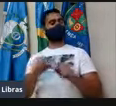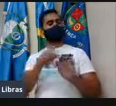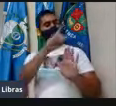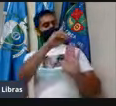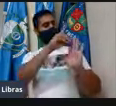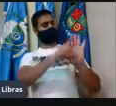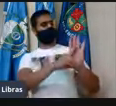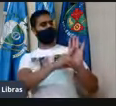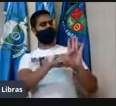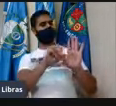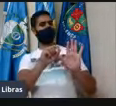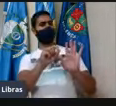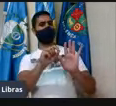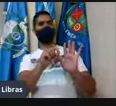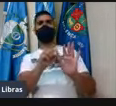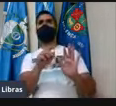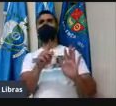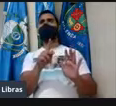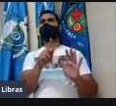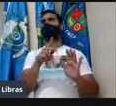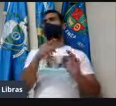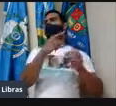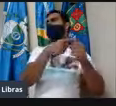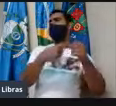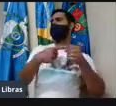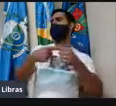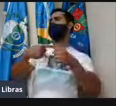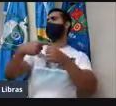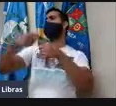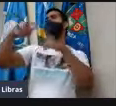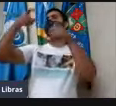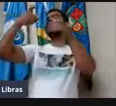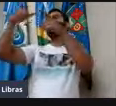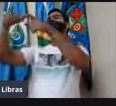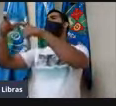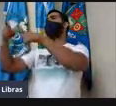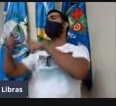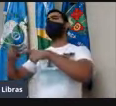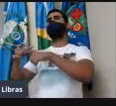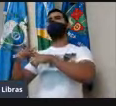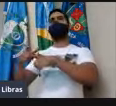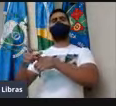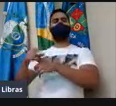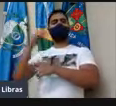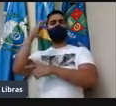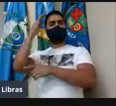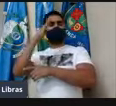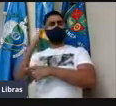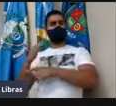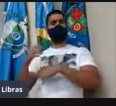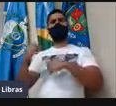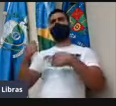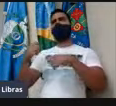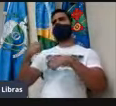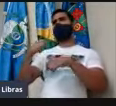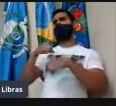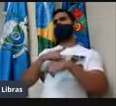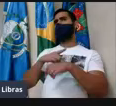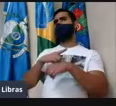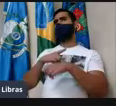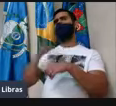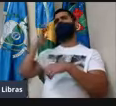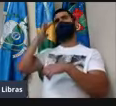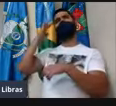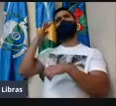colocou que todas as cidades, lugares, lugarejos, né, deveriam ter, se eu não me